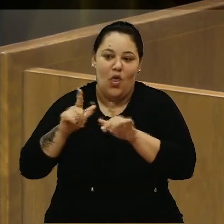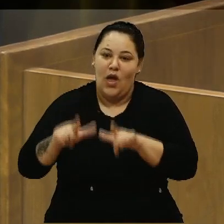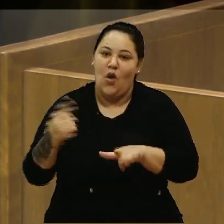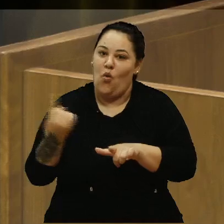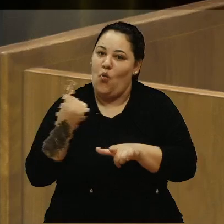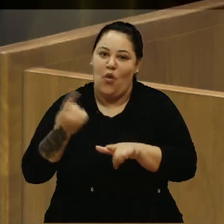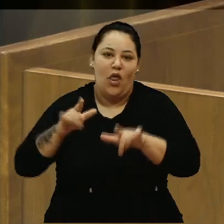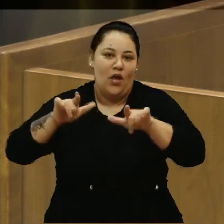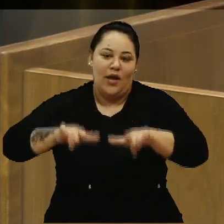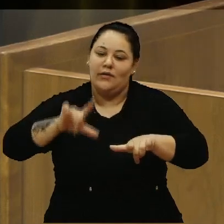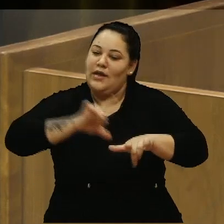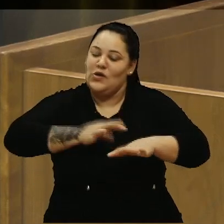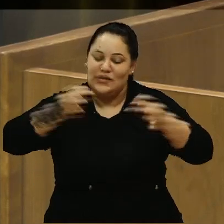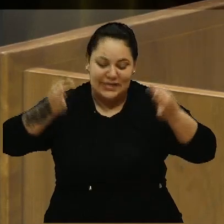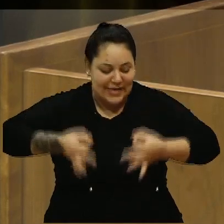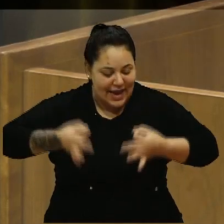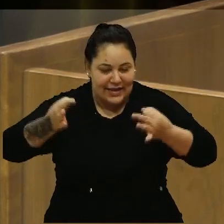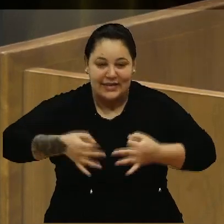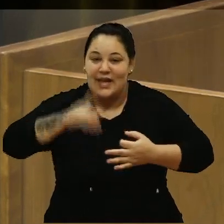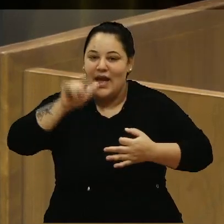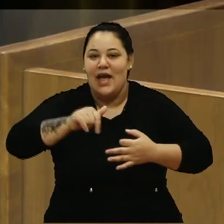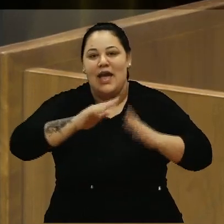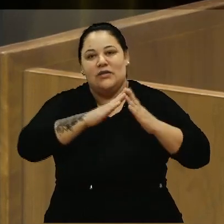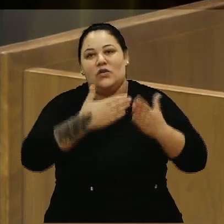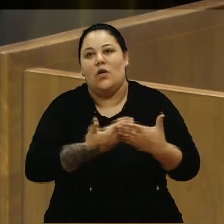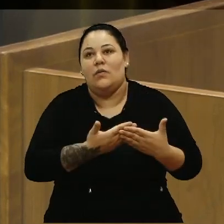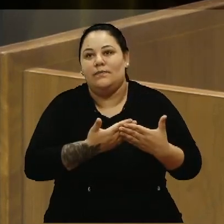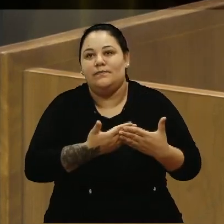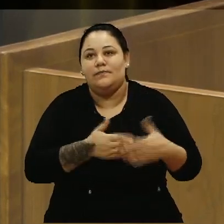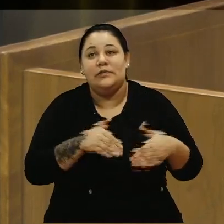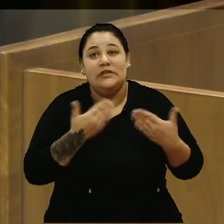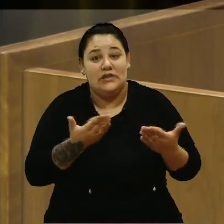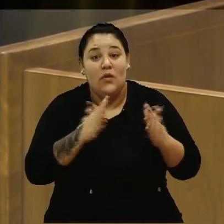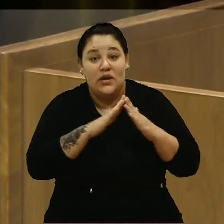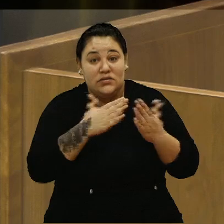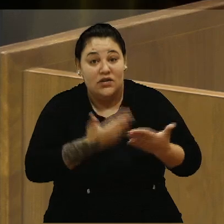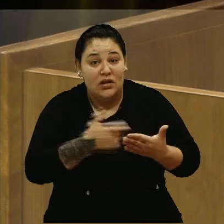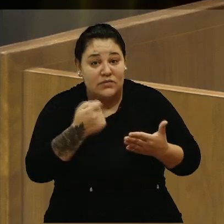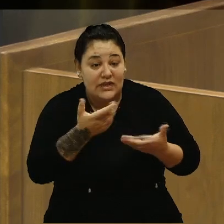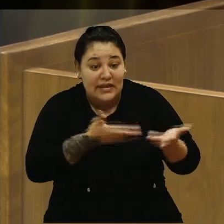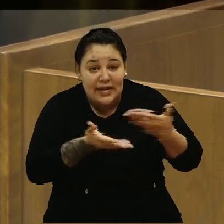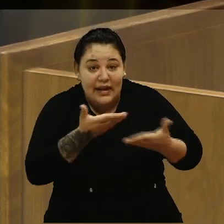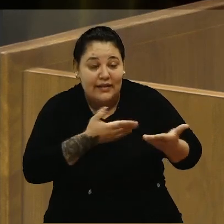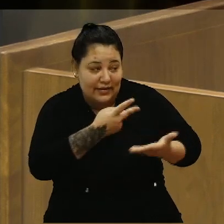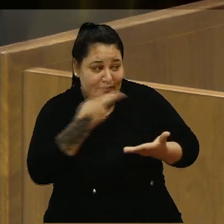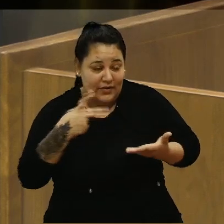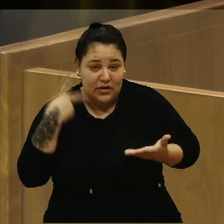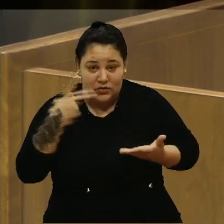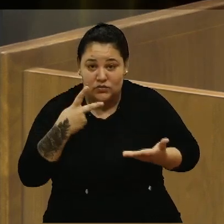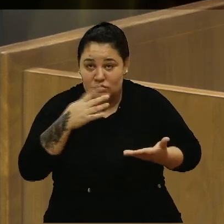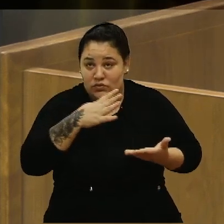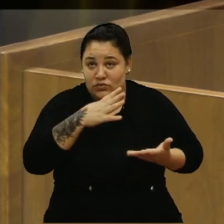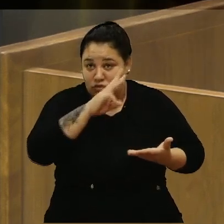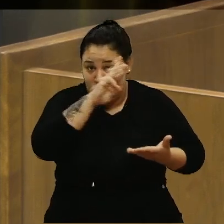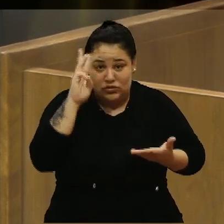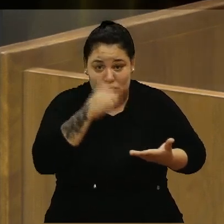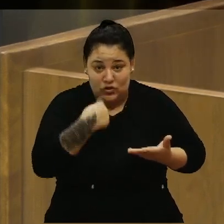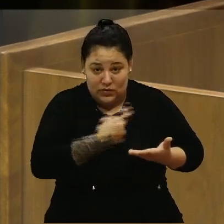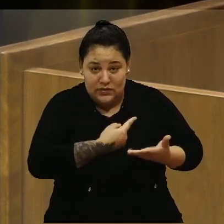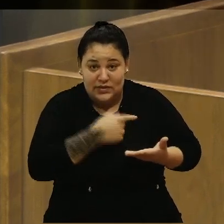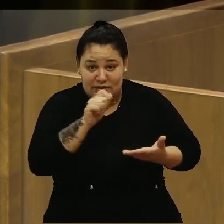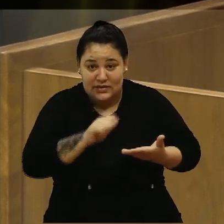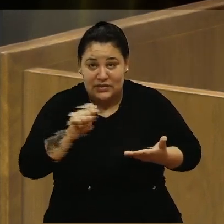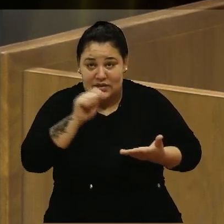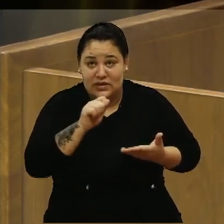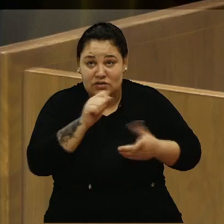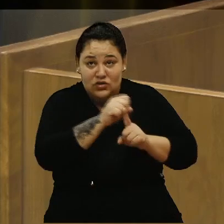mundo vai, com certeza, é a escola. Então, a escola acaba tendo que tratar, vereadora Juliana, e nós que somos assistentes sociais, nós sabemos disso, com